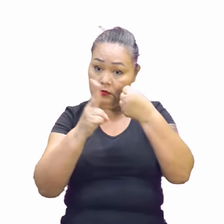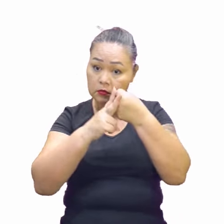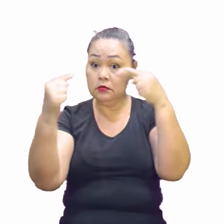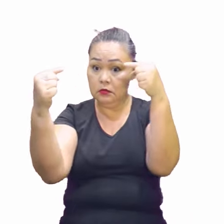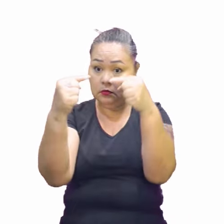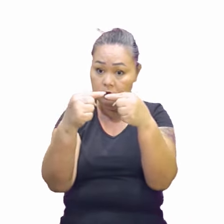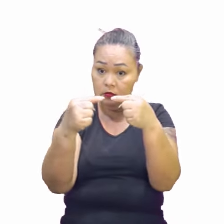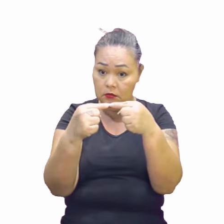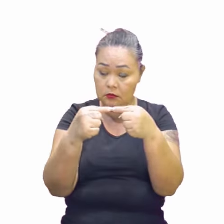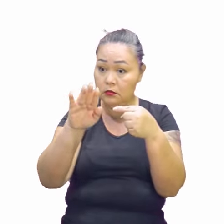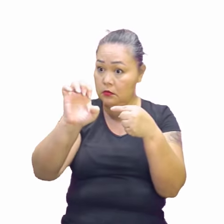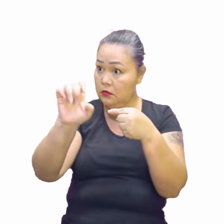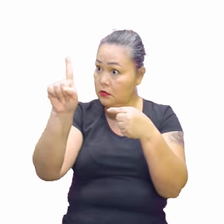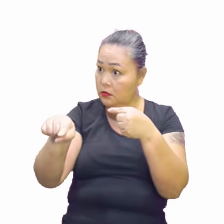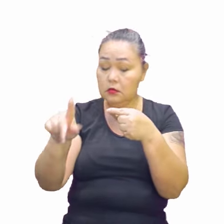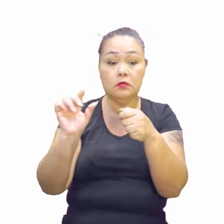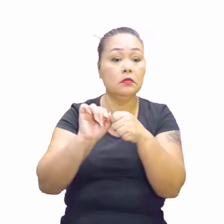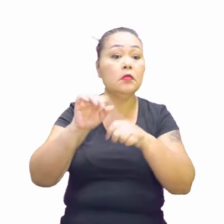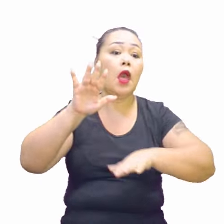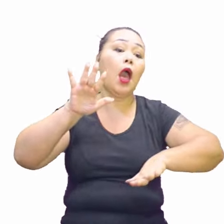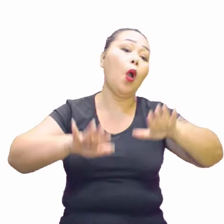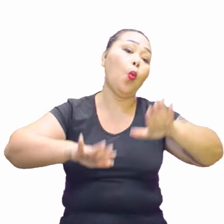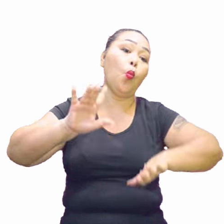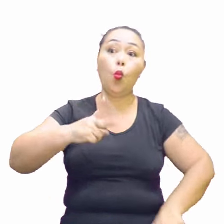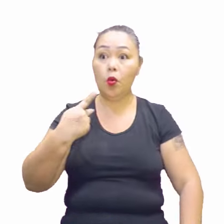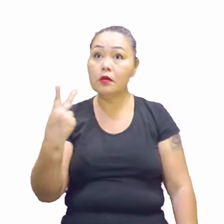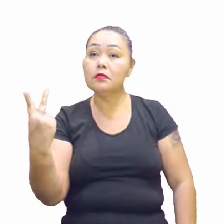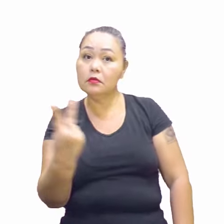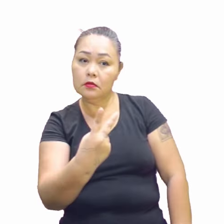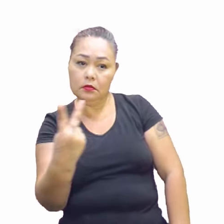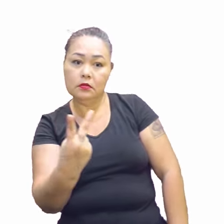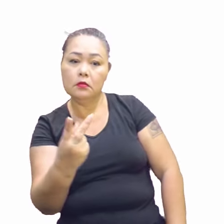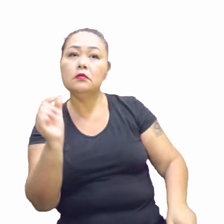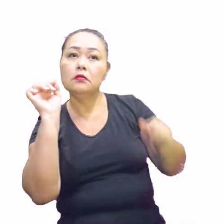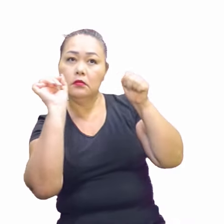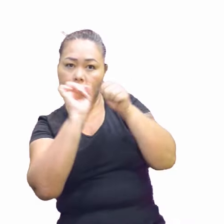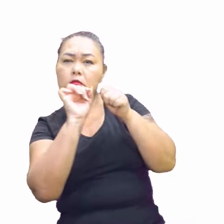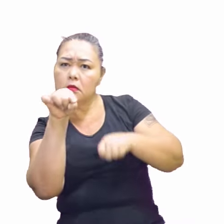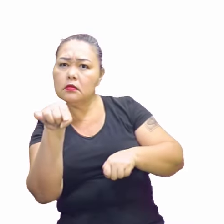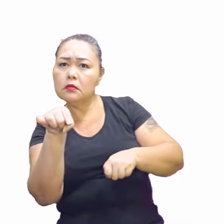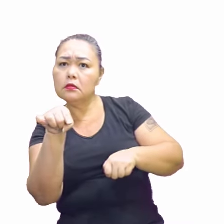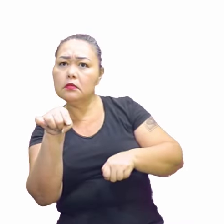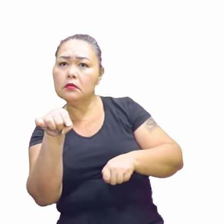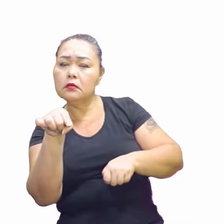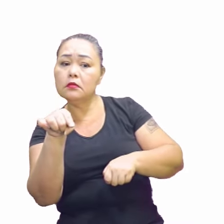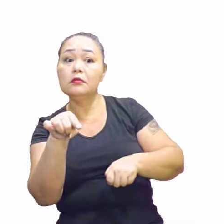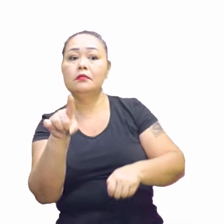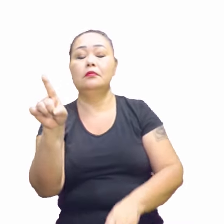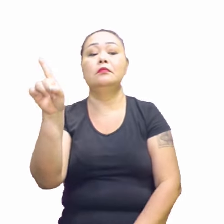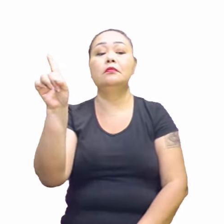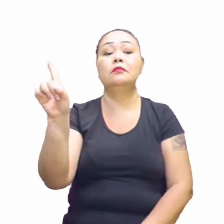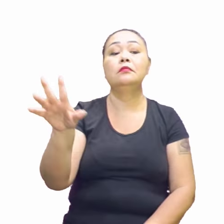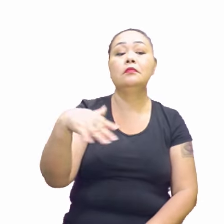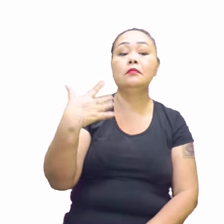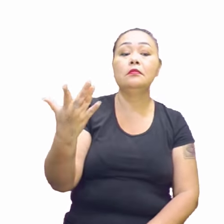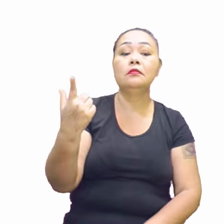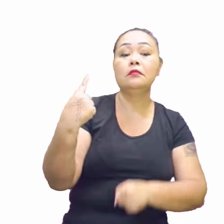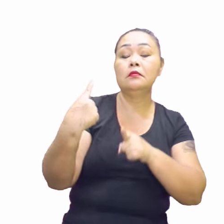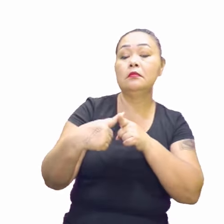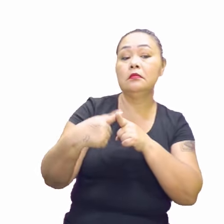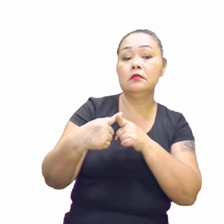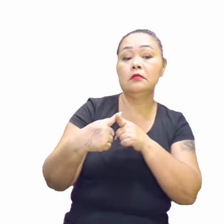no singular. Algum de vós fez isso? Ó, então por